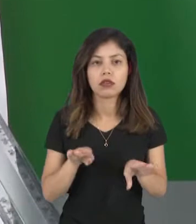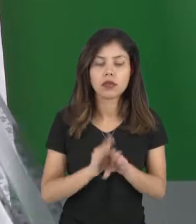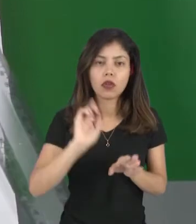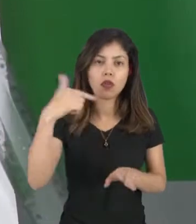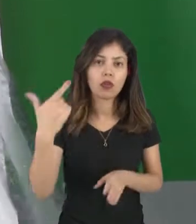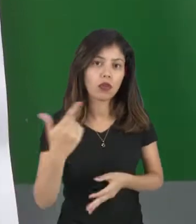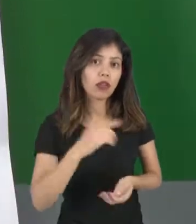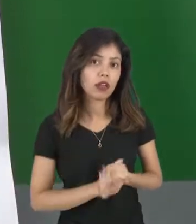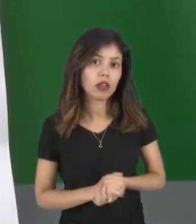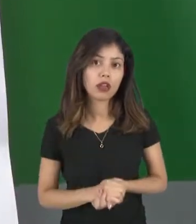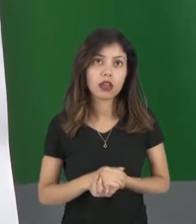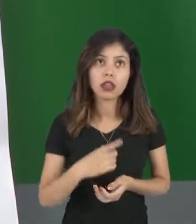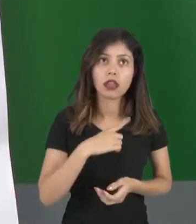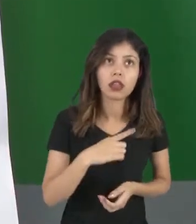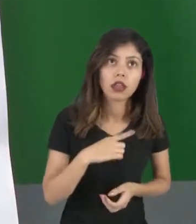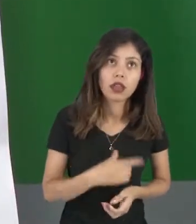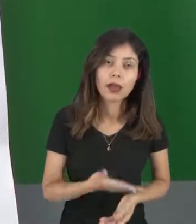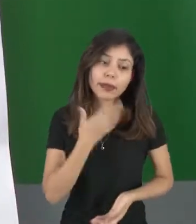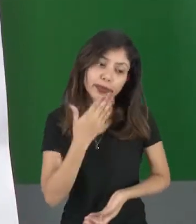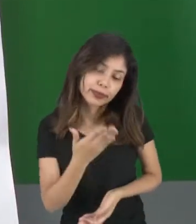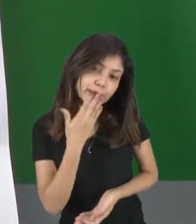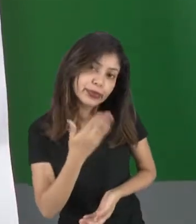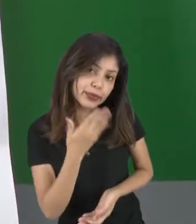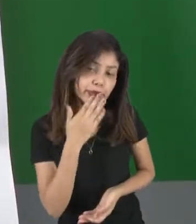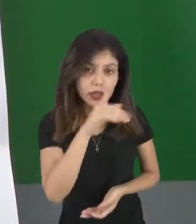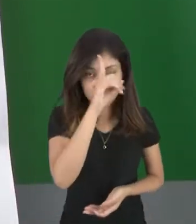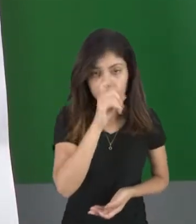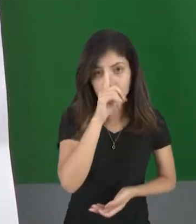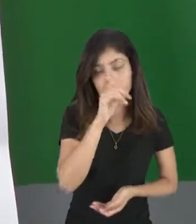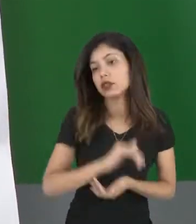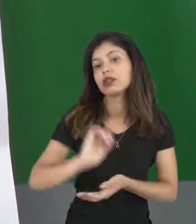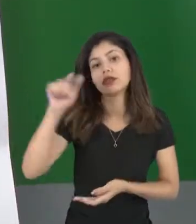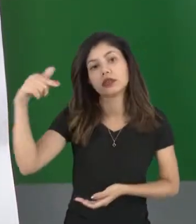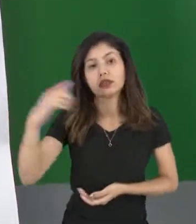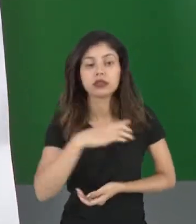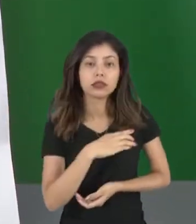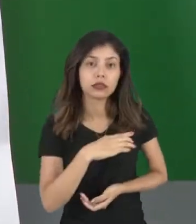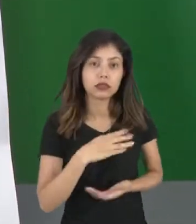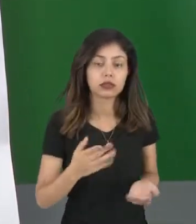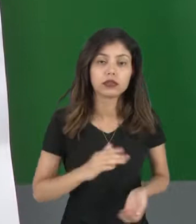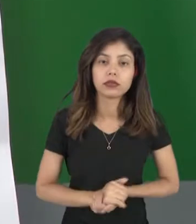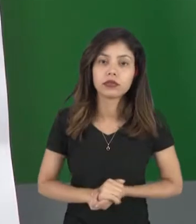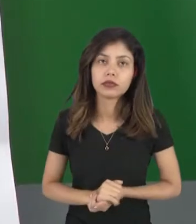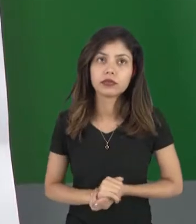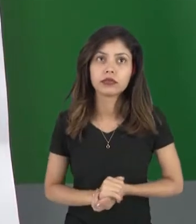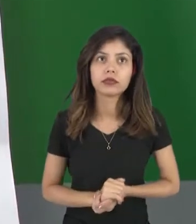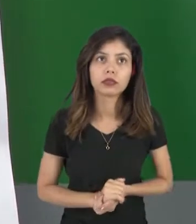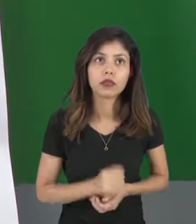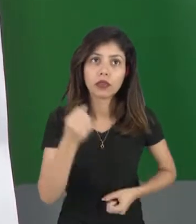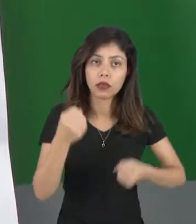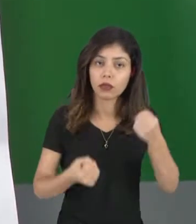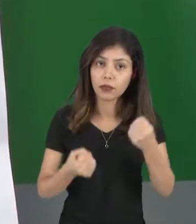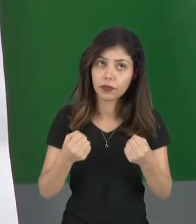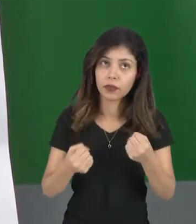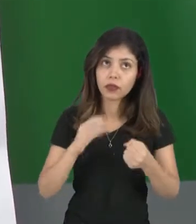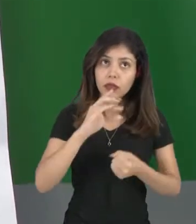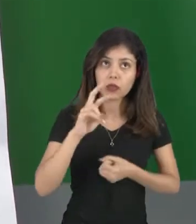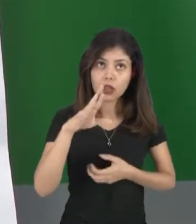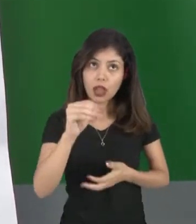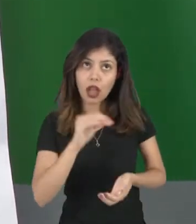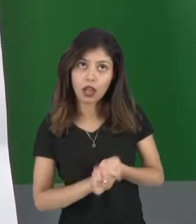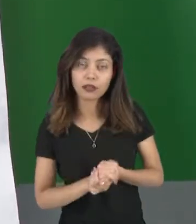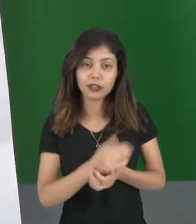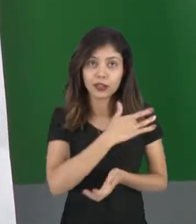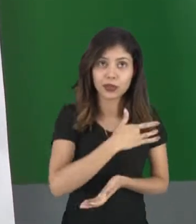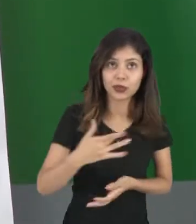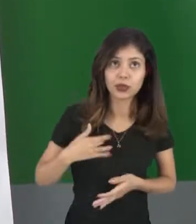obrigados a nos humilharmos em hospitais das cidades circunvizinhas. O caos da saúde pública do nosso país